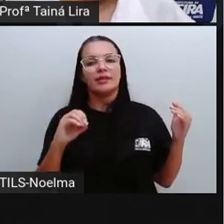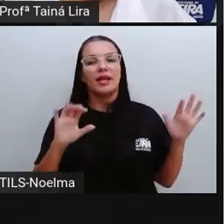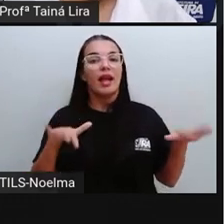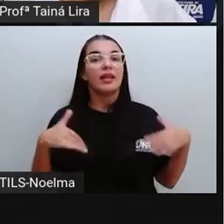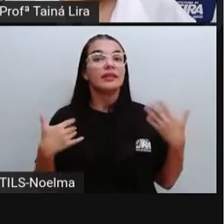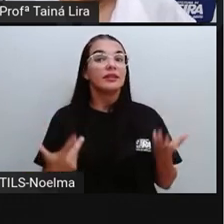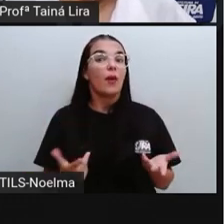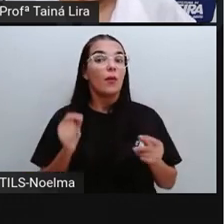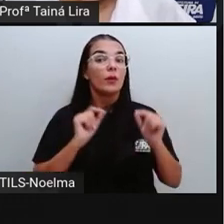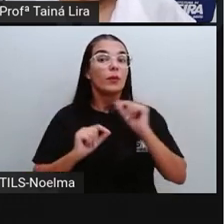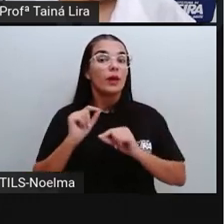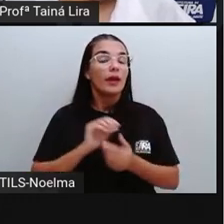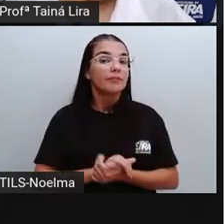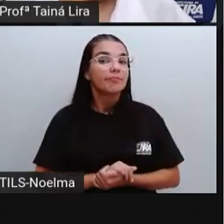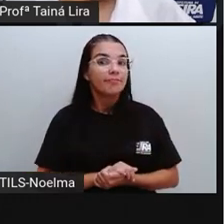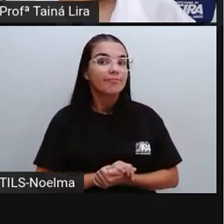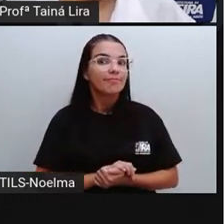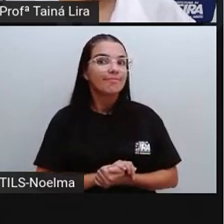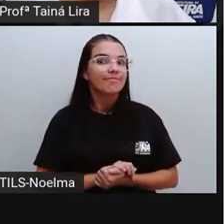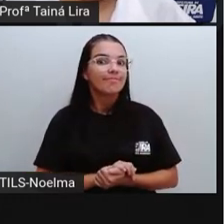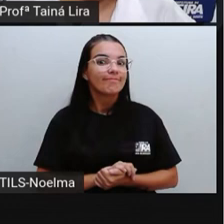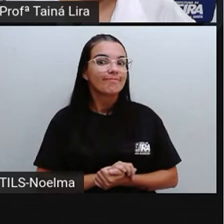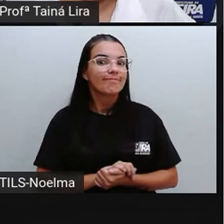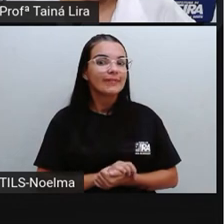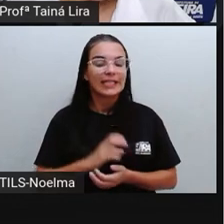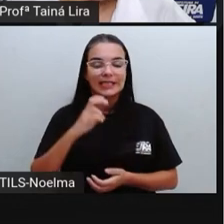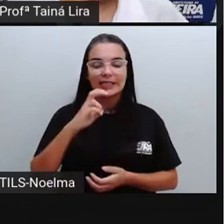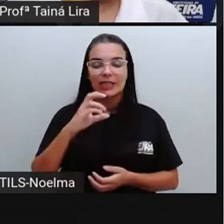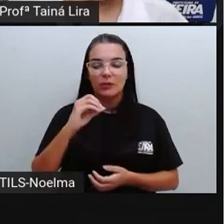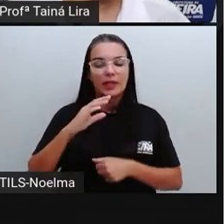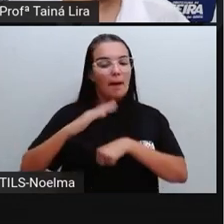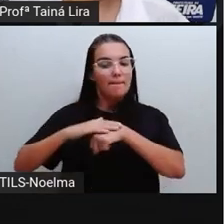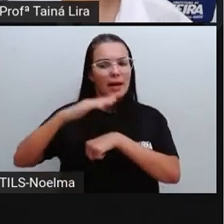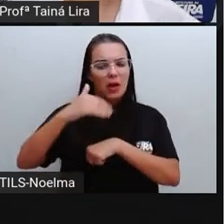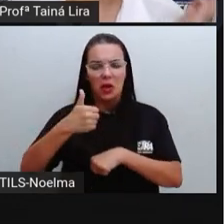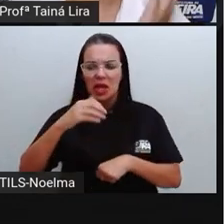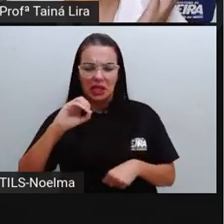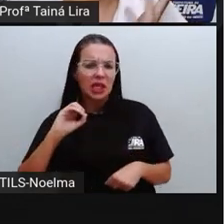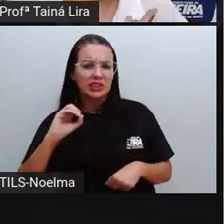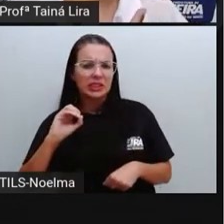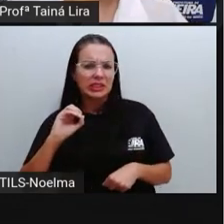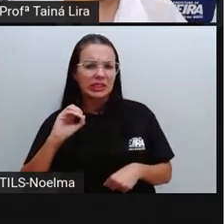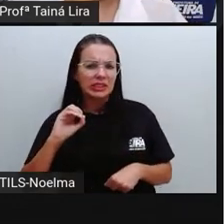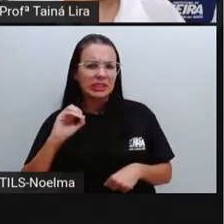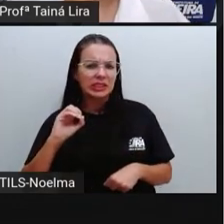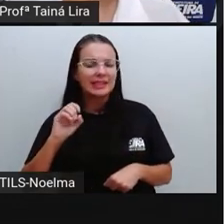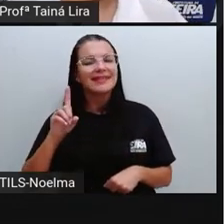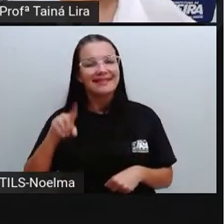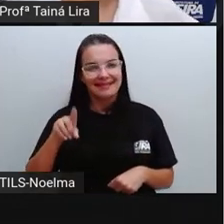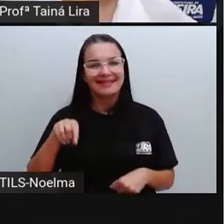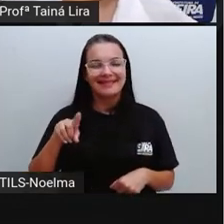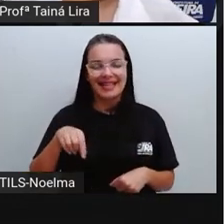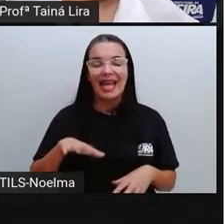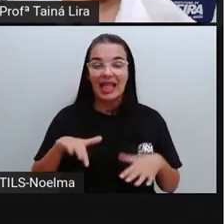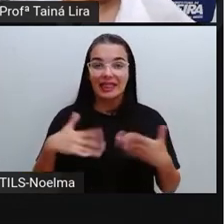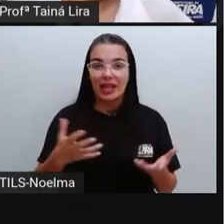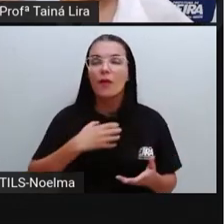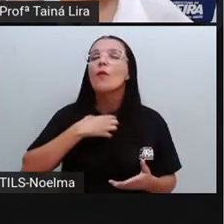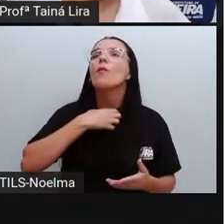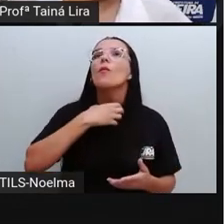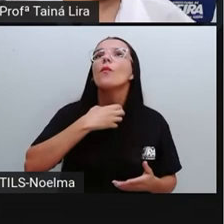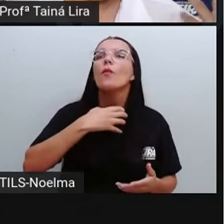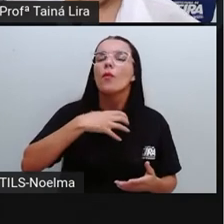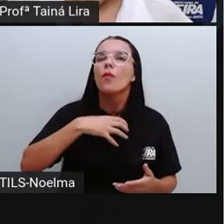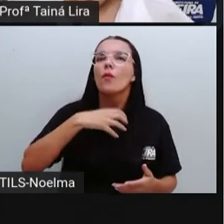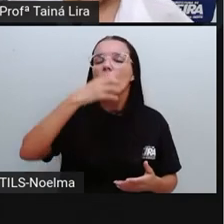10. 50 centímetros é maior do que 10 centímetros. Então, o elefante é mais alto